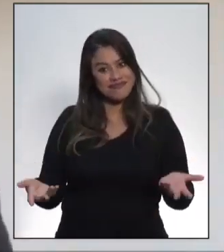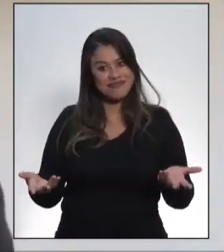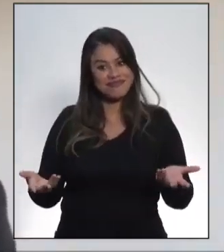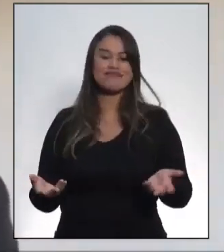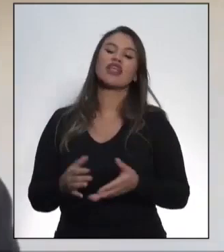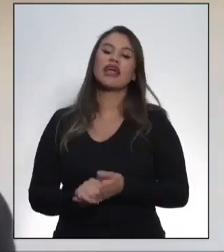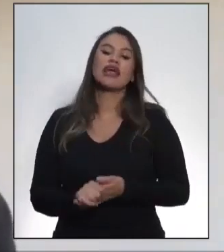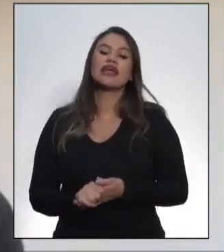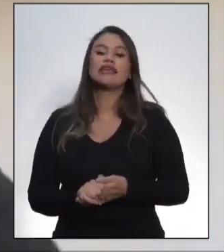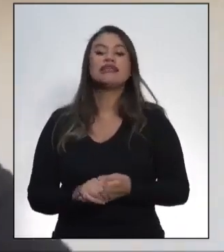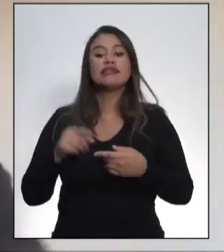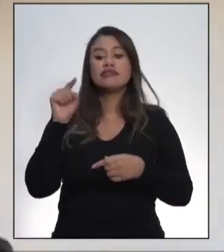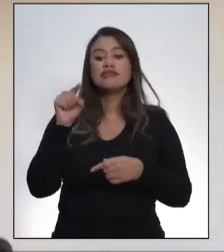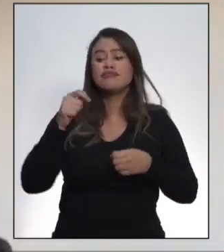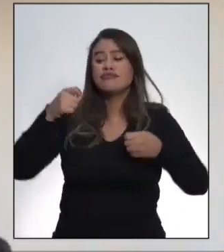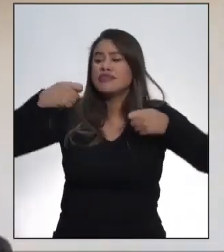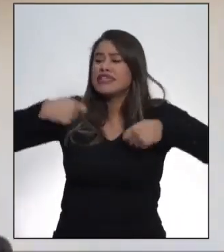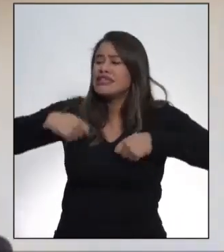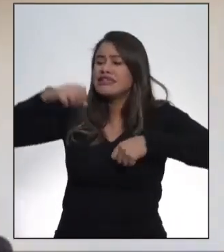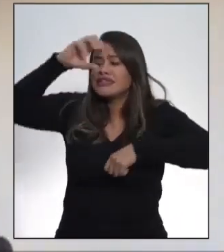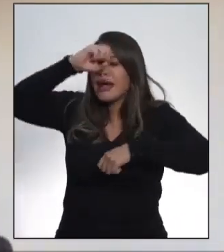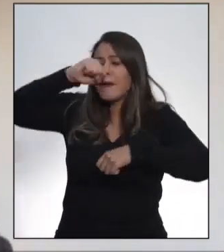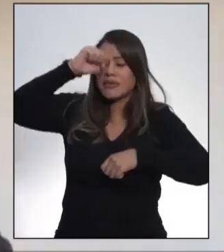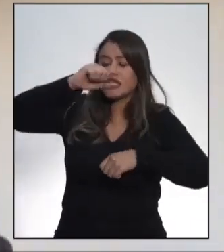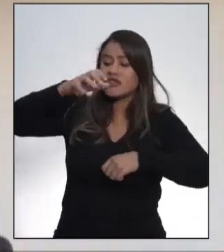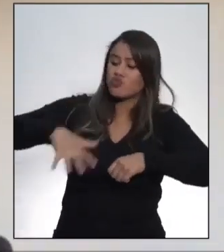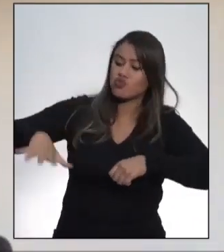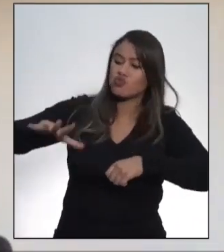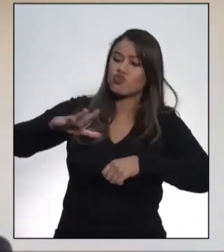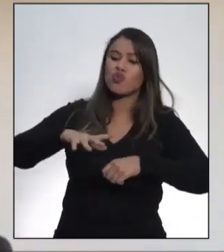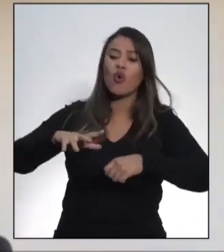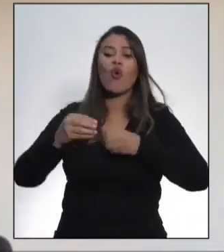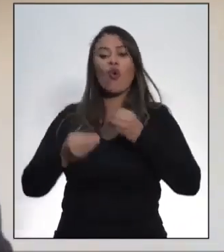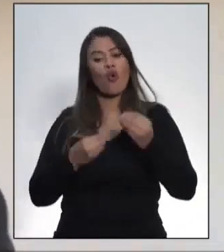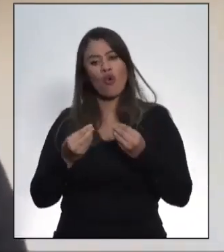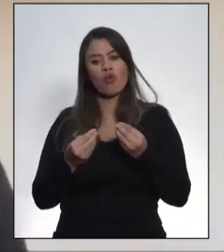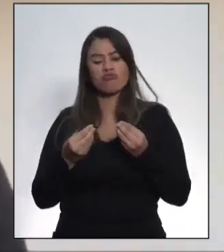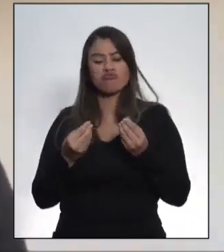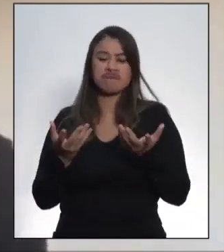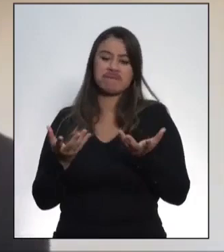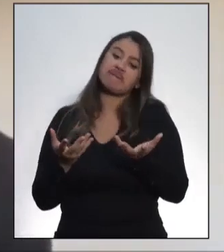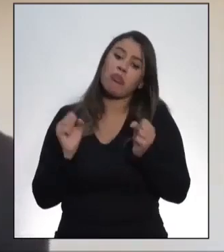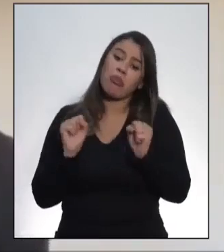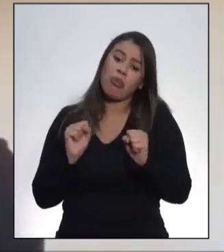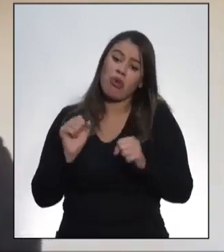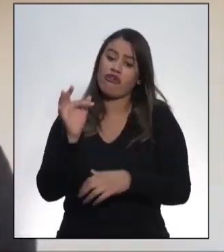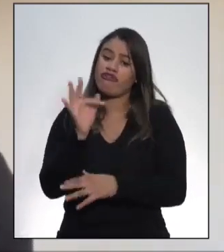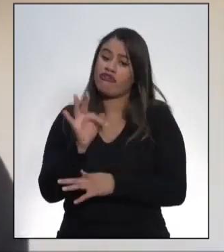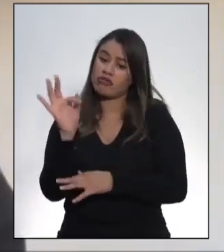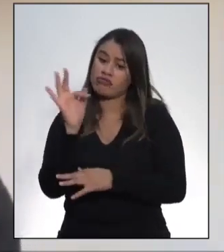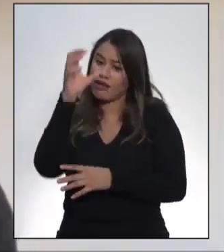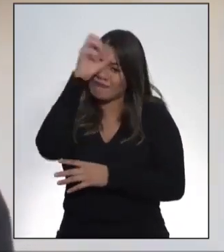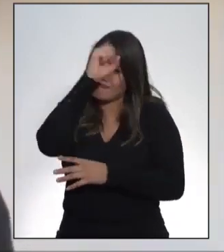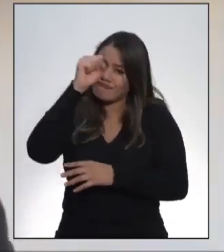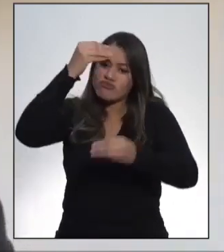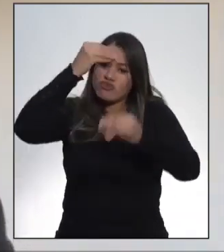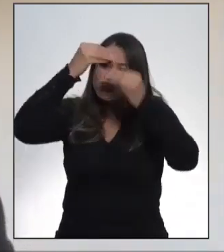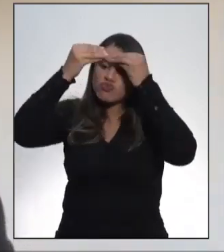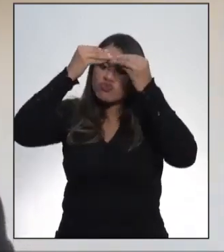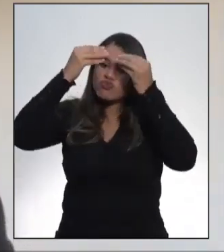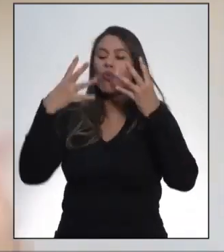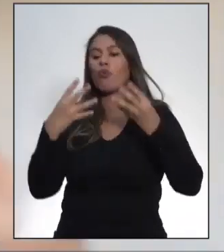E aí você vai ter que aprender o máximo possível sobre isso. Desde as coisas que você aprende na faculdade, e eu sem dúvida